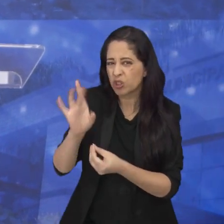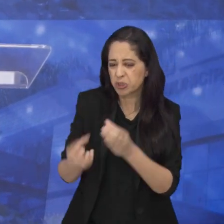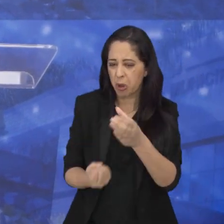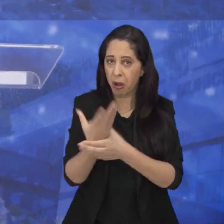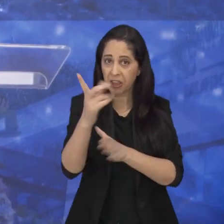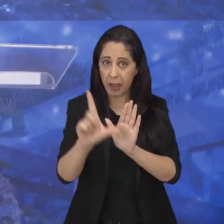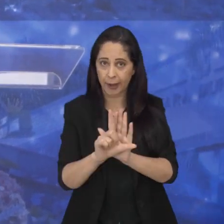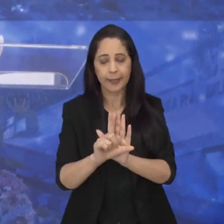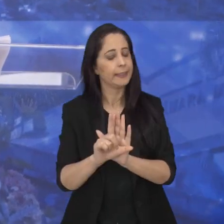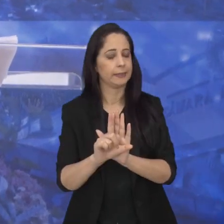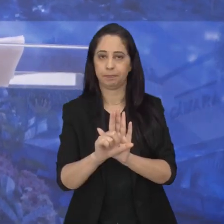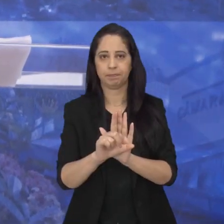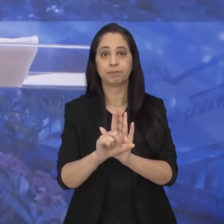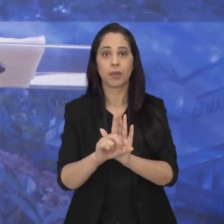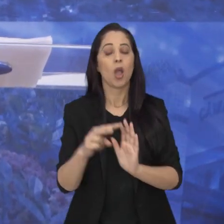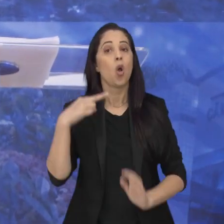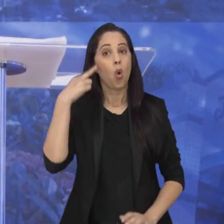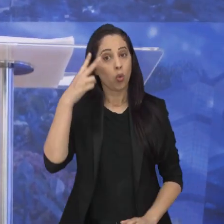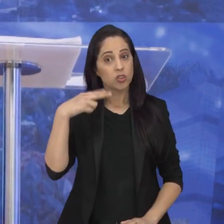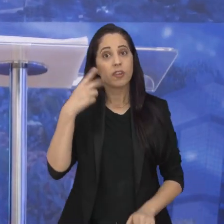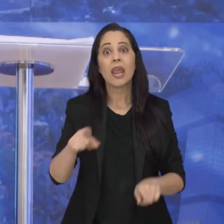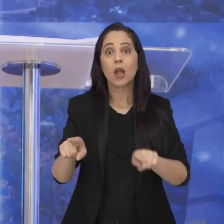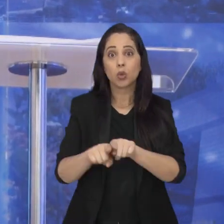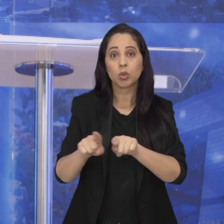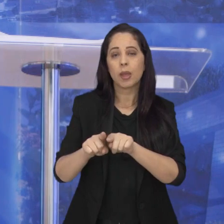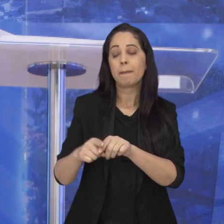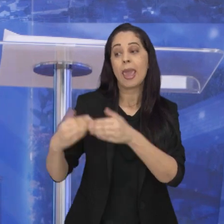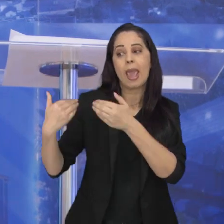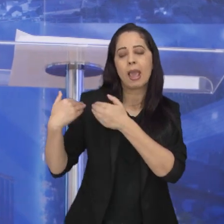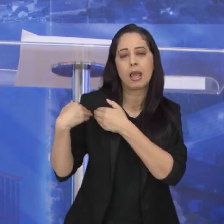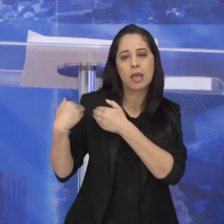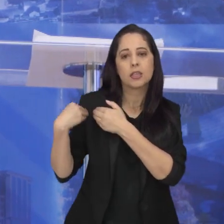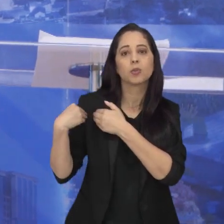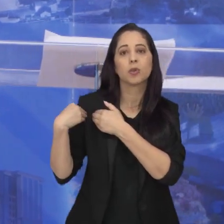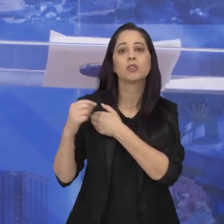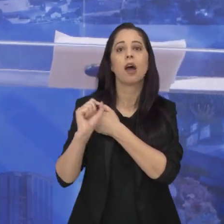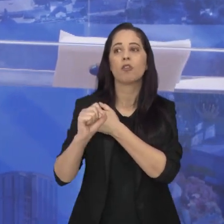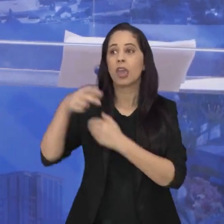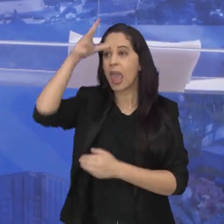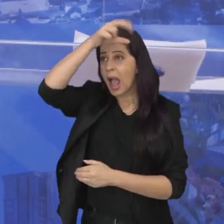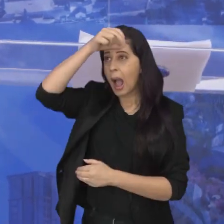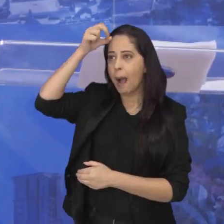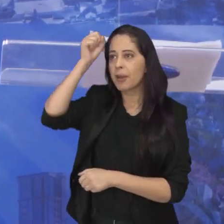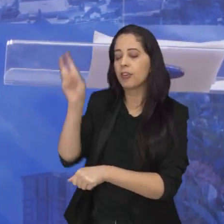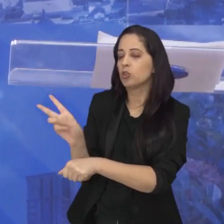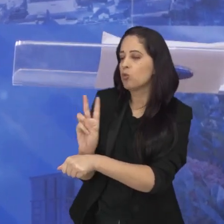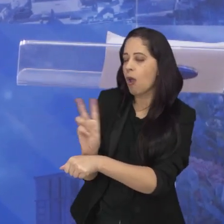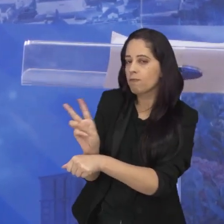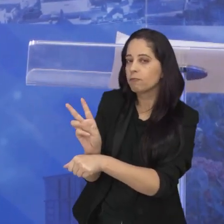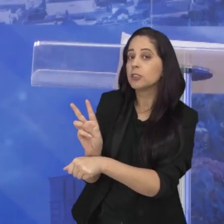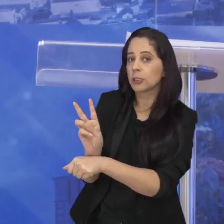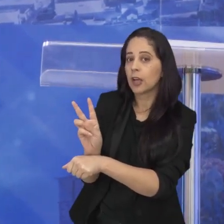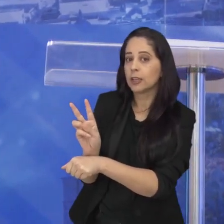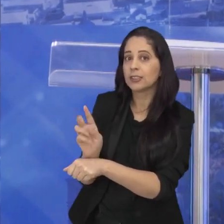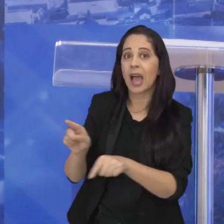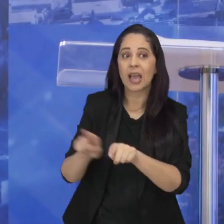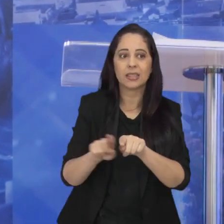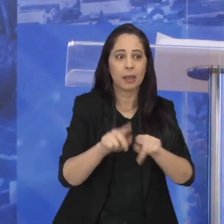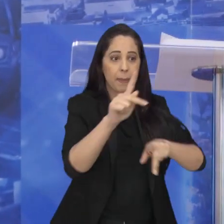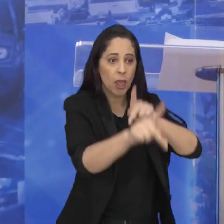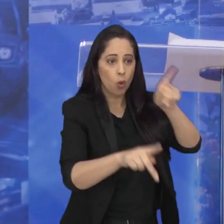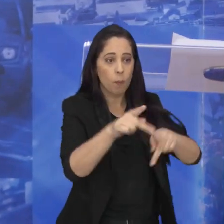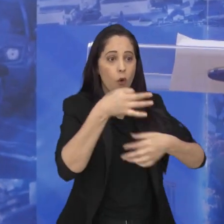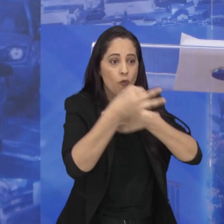para beneficiar a comunidade. Os parlamentares também têm como função fiscalizar as ações da Prefeitura e ouvir